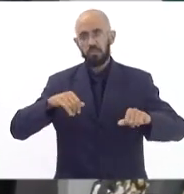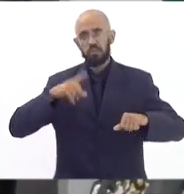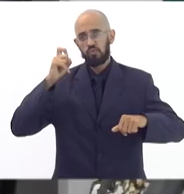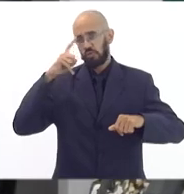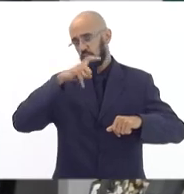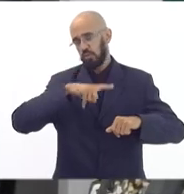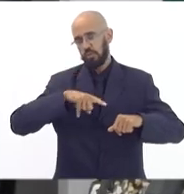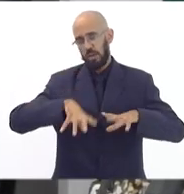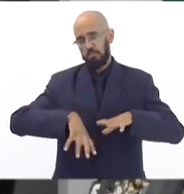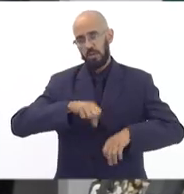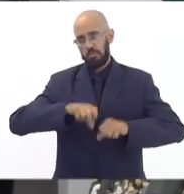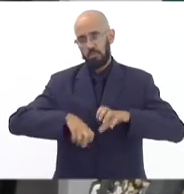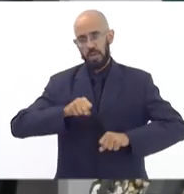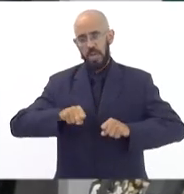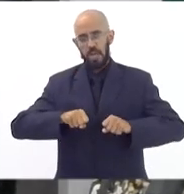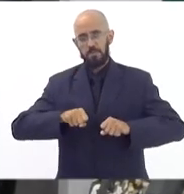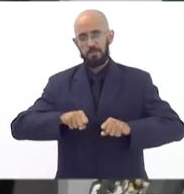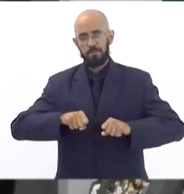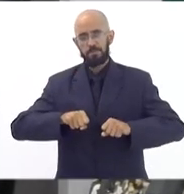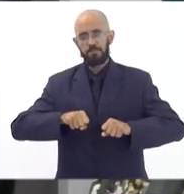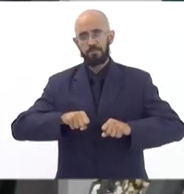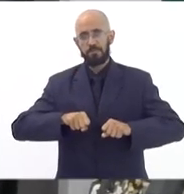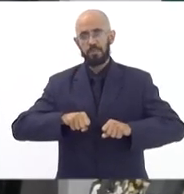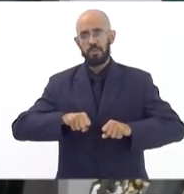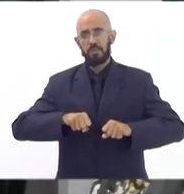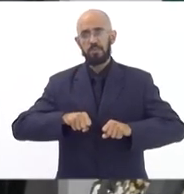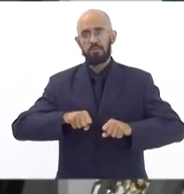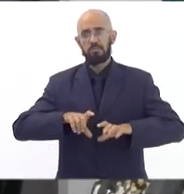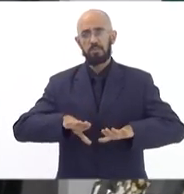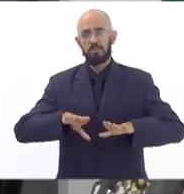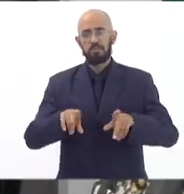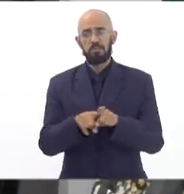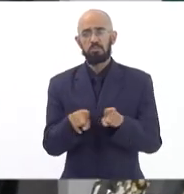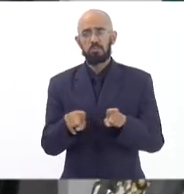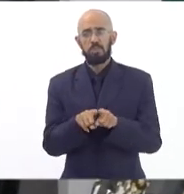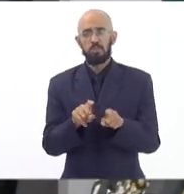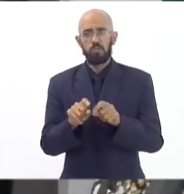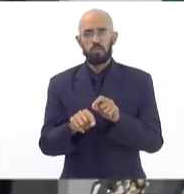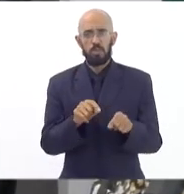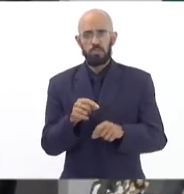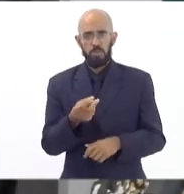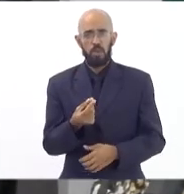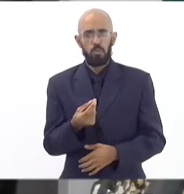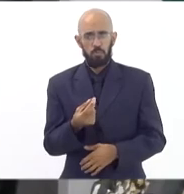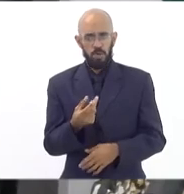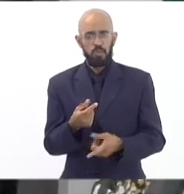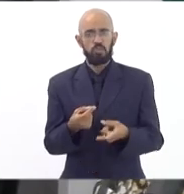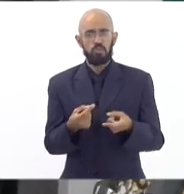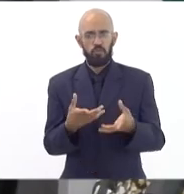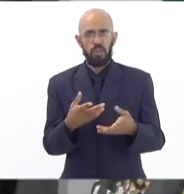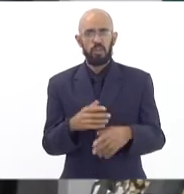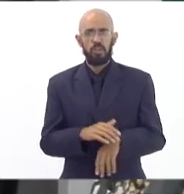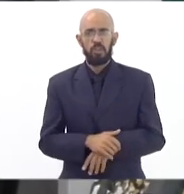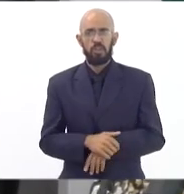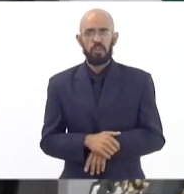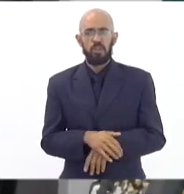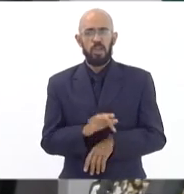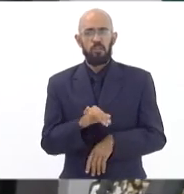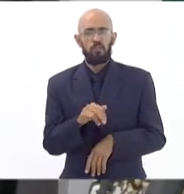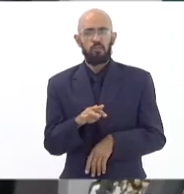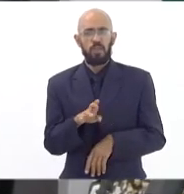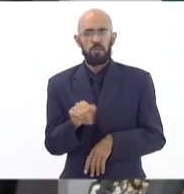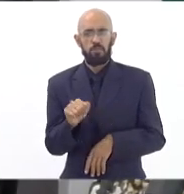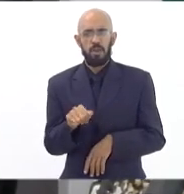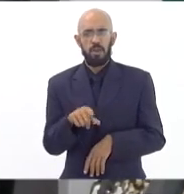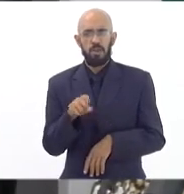não só a dificuldade apresentada por isso daí mas também pelo preço de revenda da fibra óptica